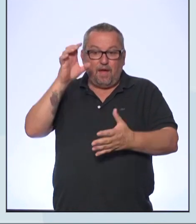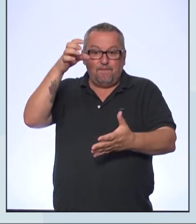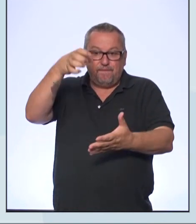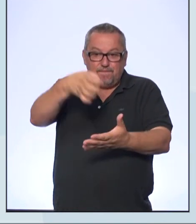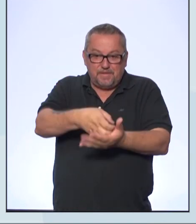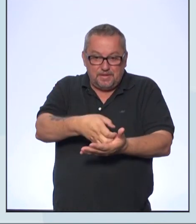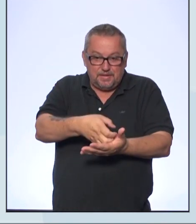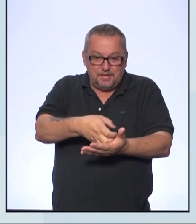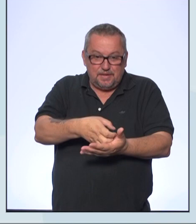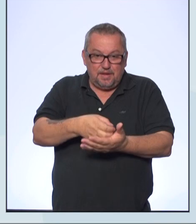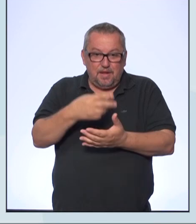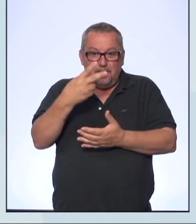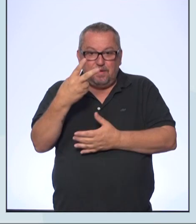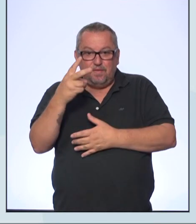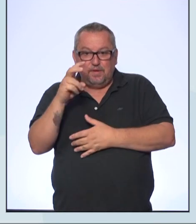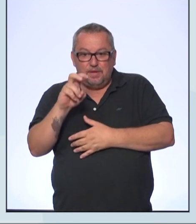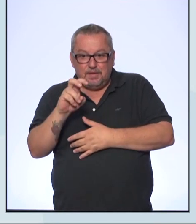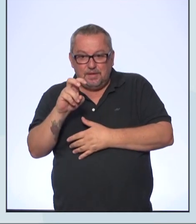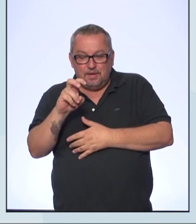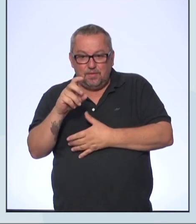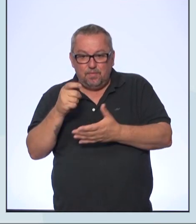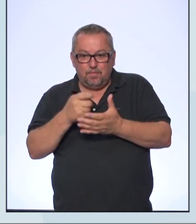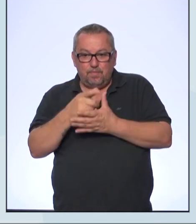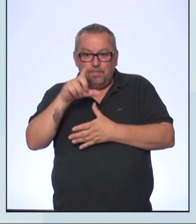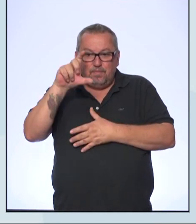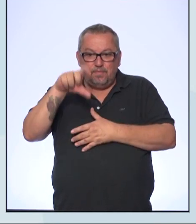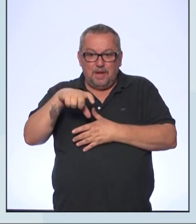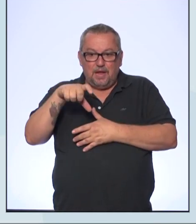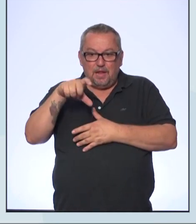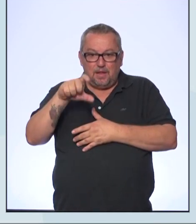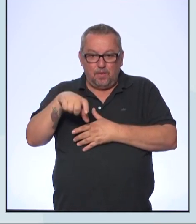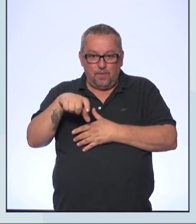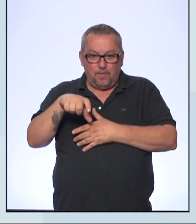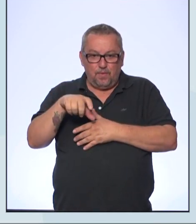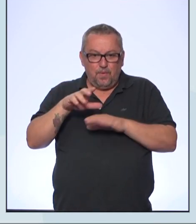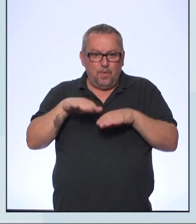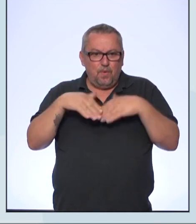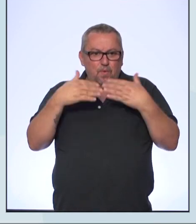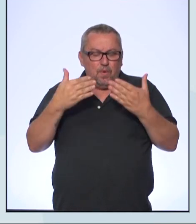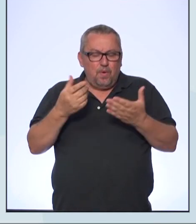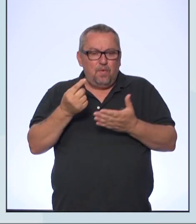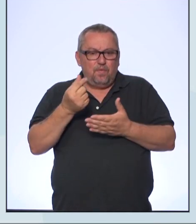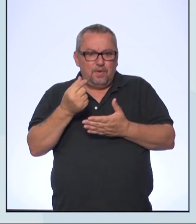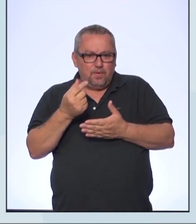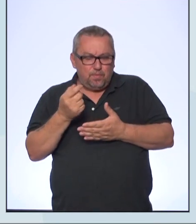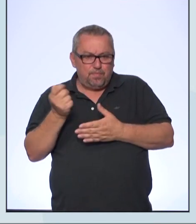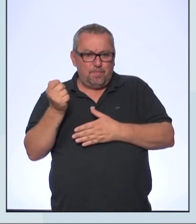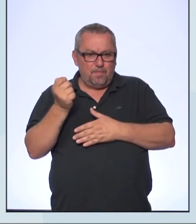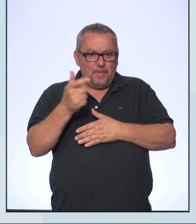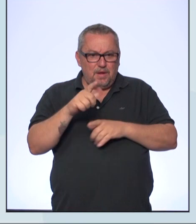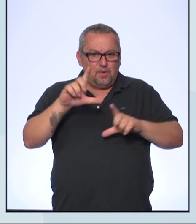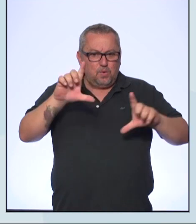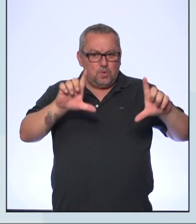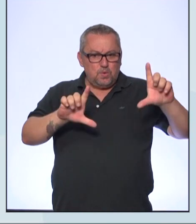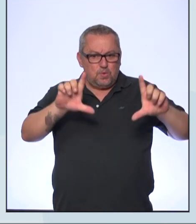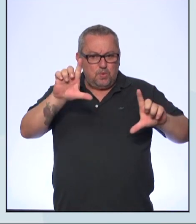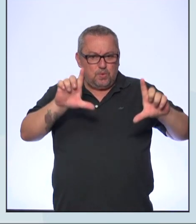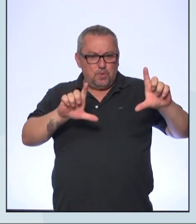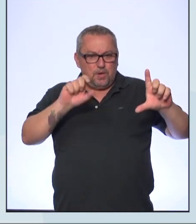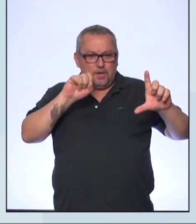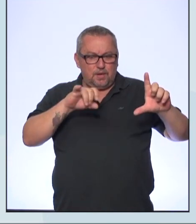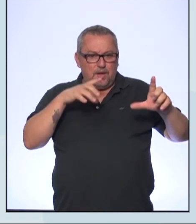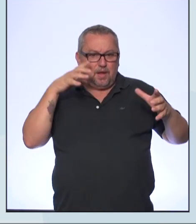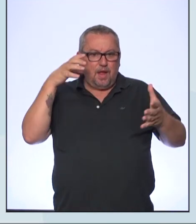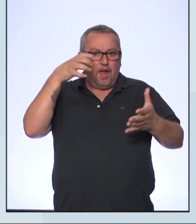vista e 25% para pagamento a prazo. Qual será o valor pago nessa televisão se o